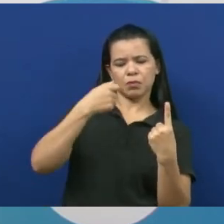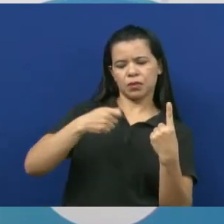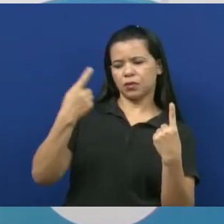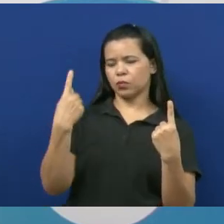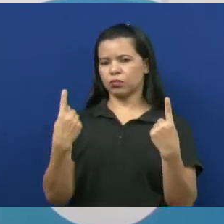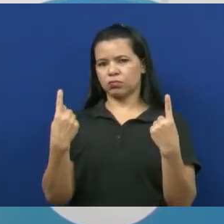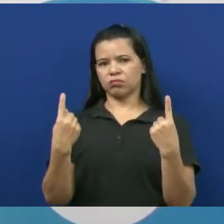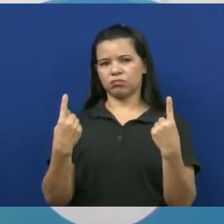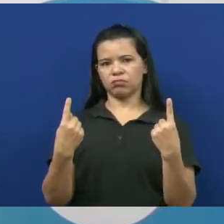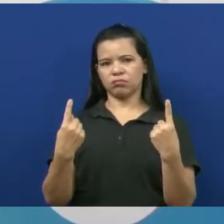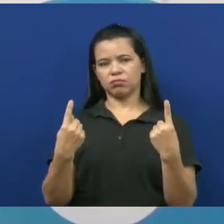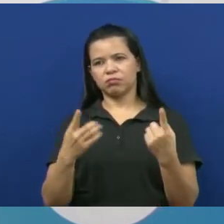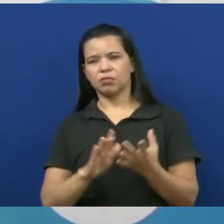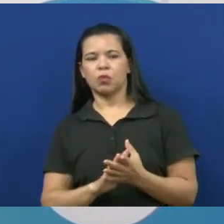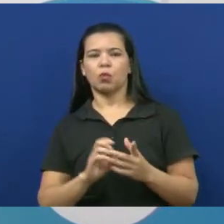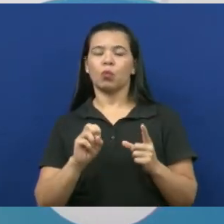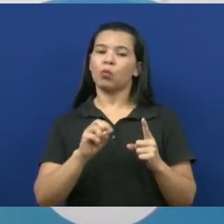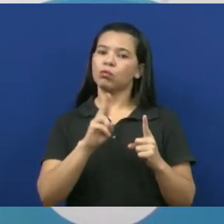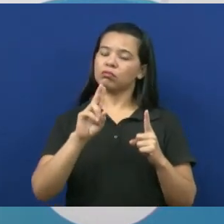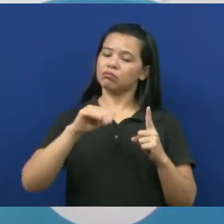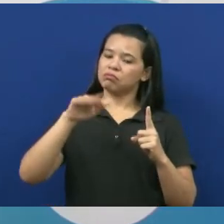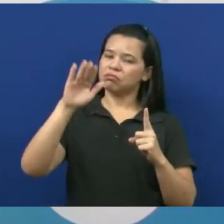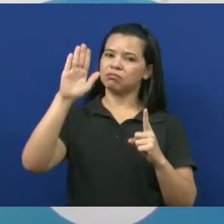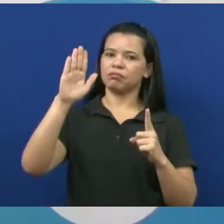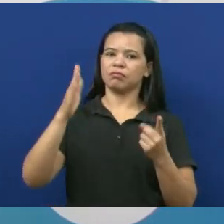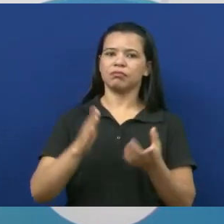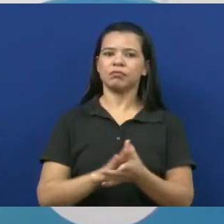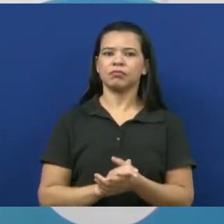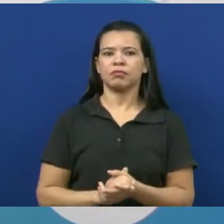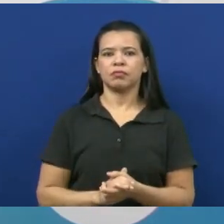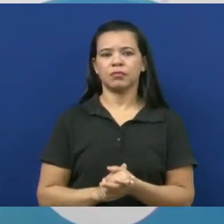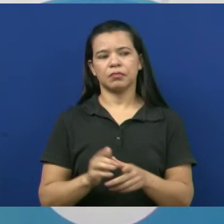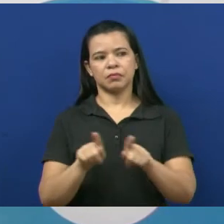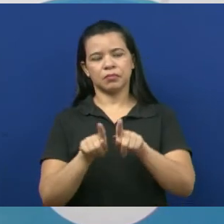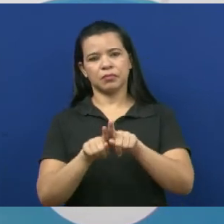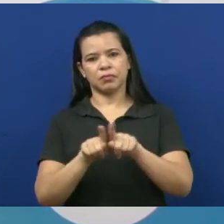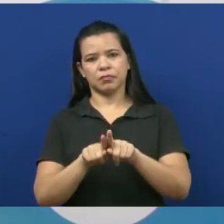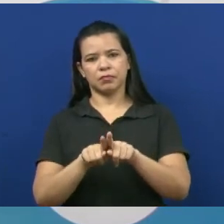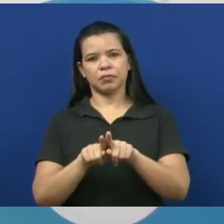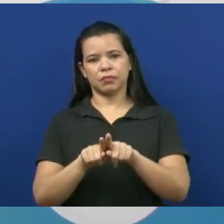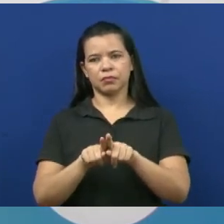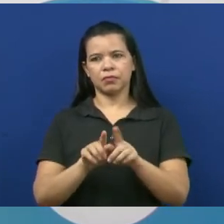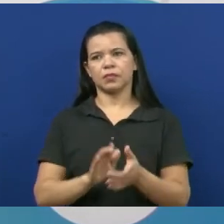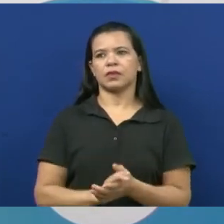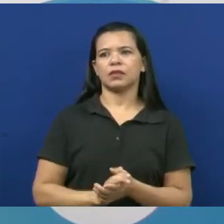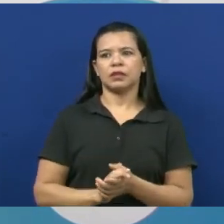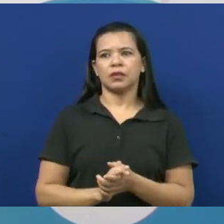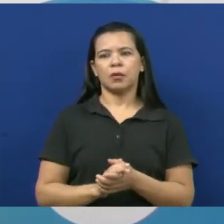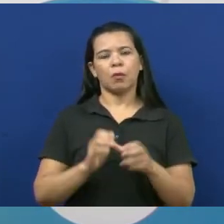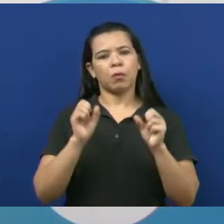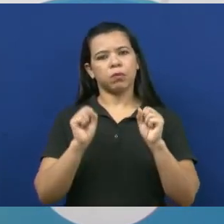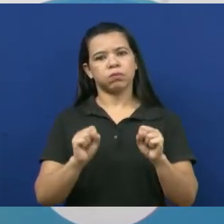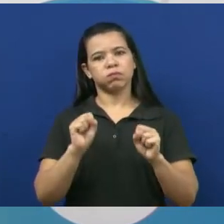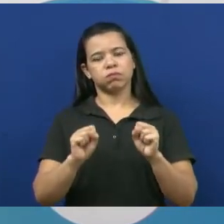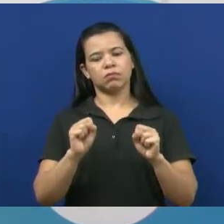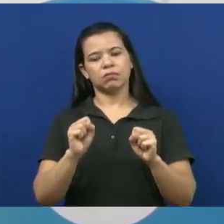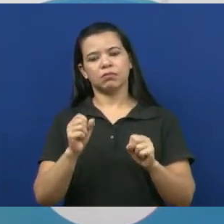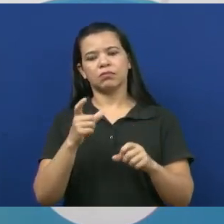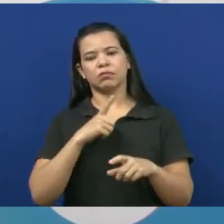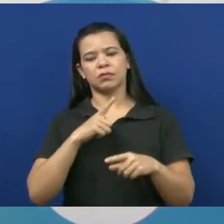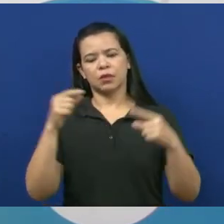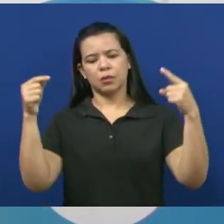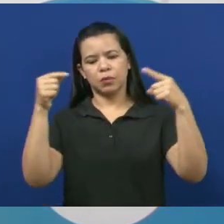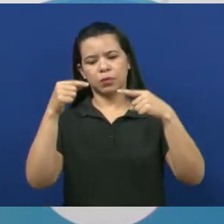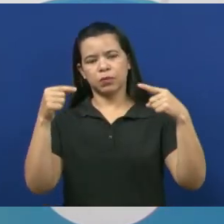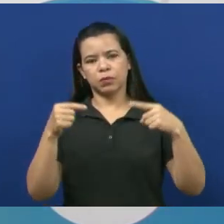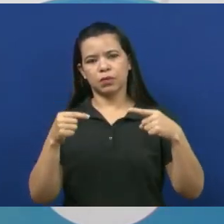geralmente depende de mais de uma grandeza. Uma outra forma que essas grandezas elas podem se relacionar, elas podem se envolver,